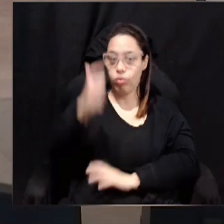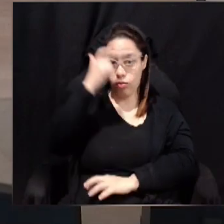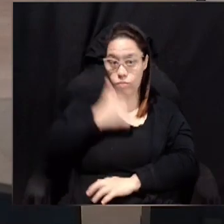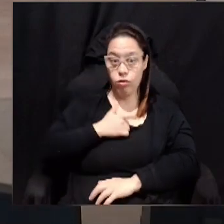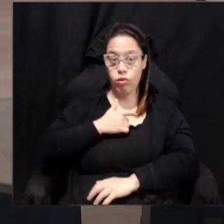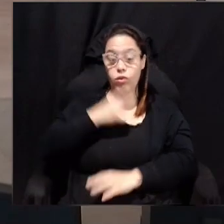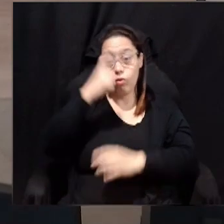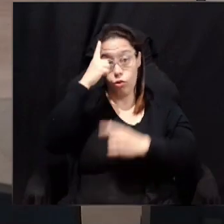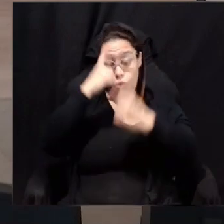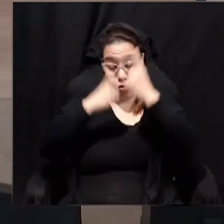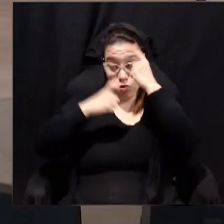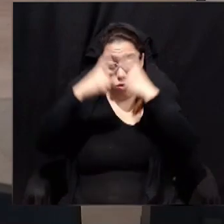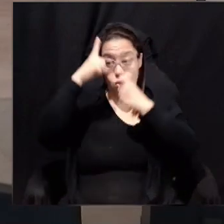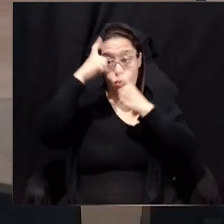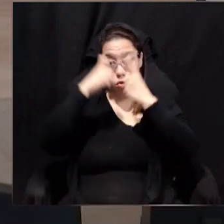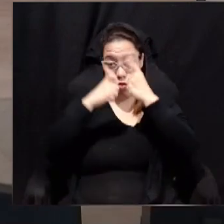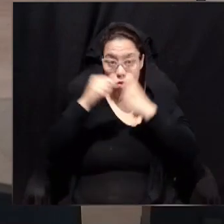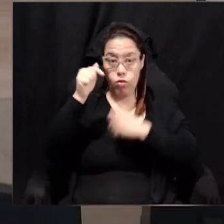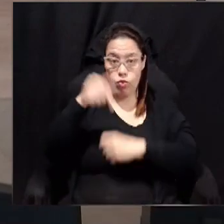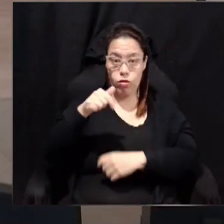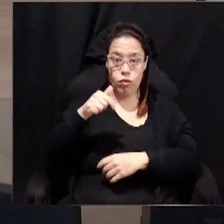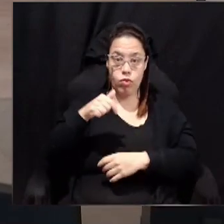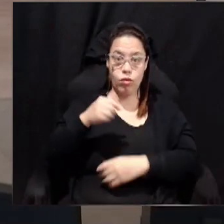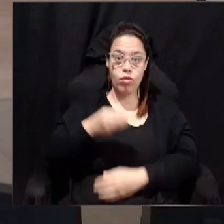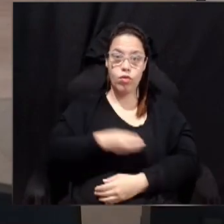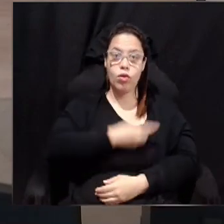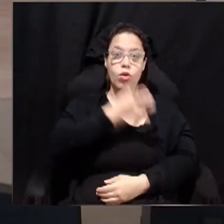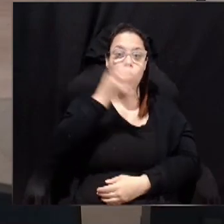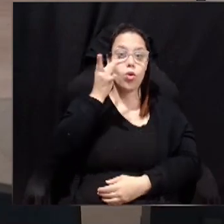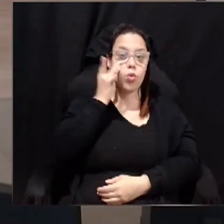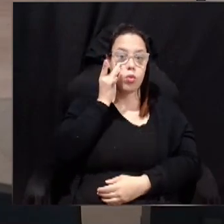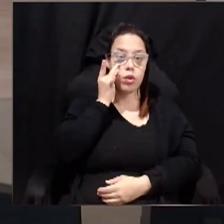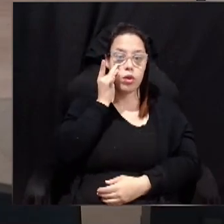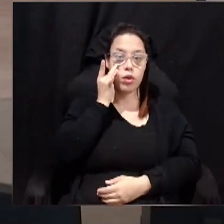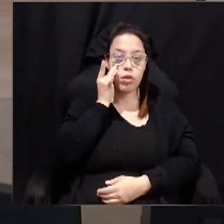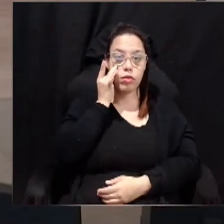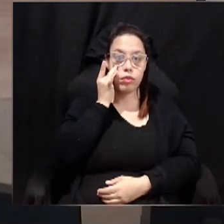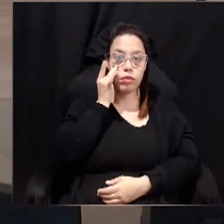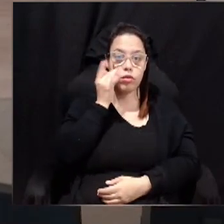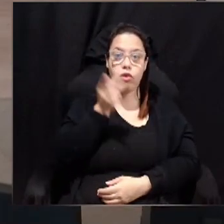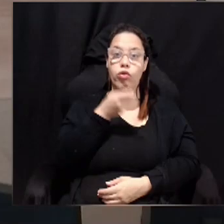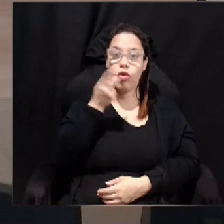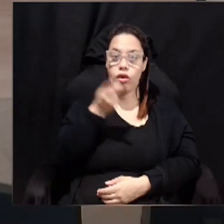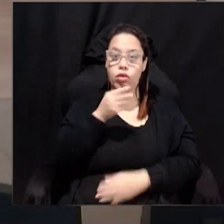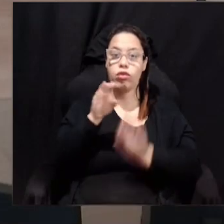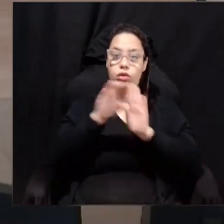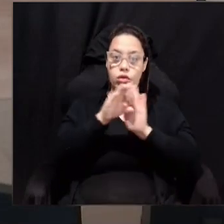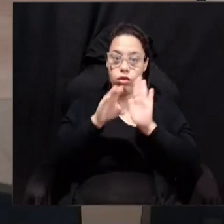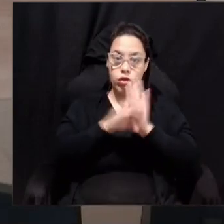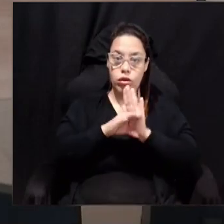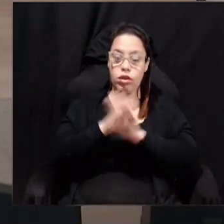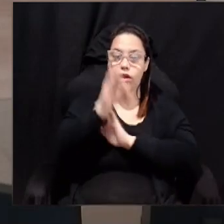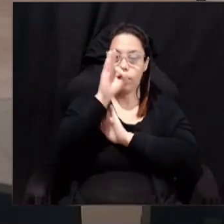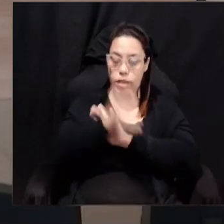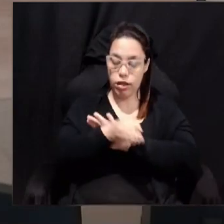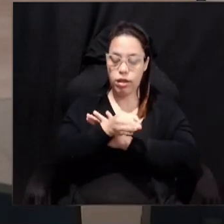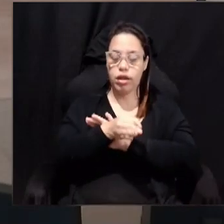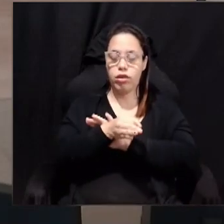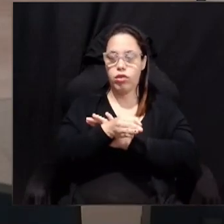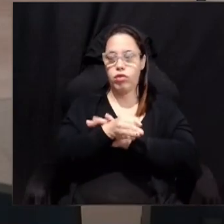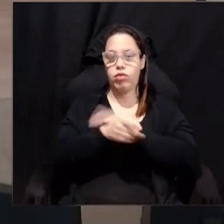mesmo, aqui, ó, pessoalmente, e falo que esse programa funciona porque os